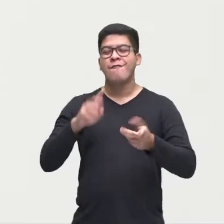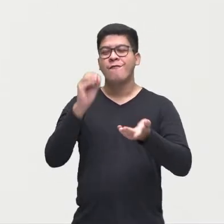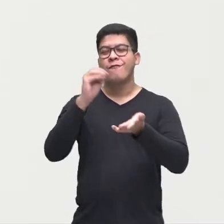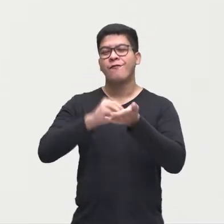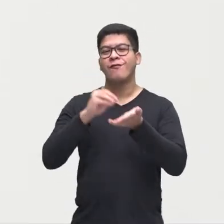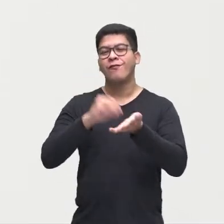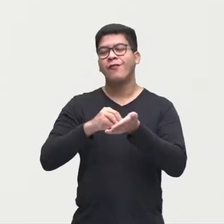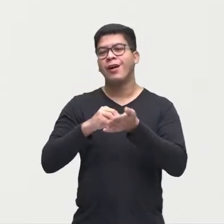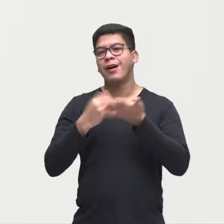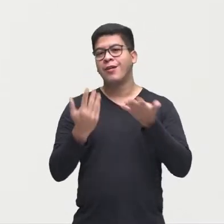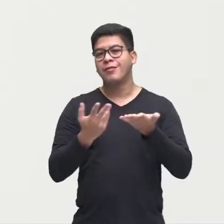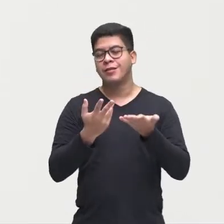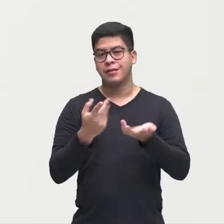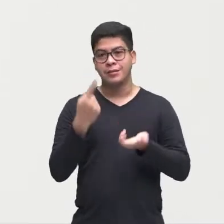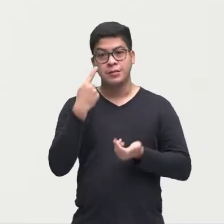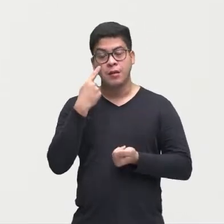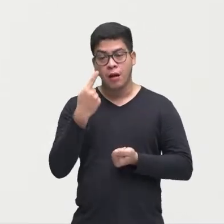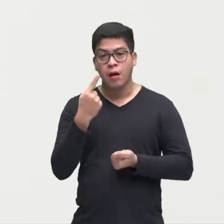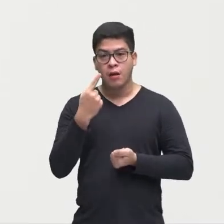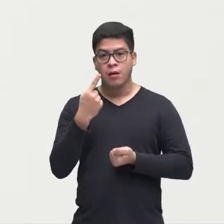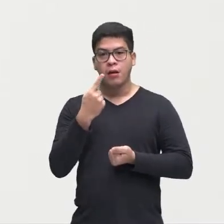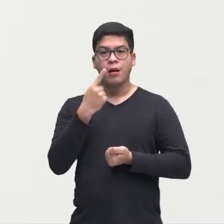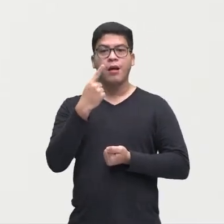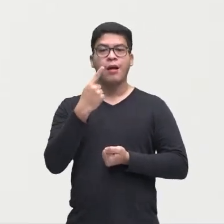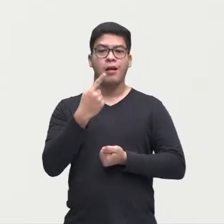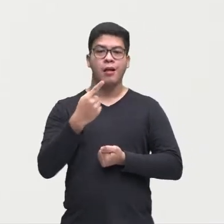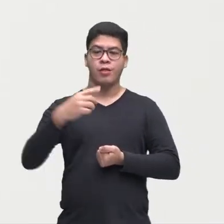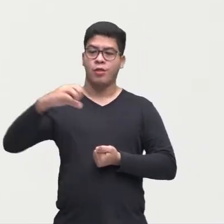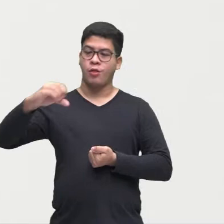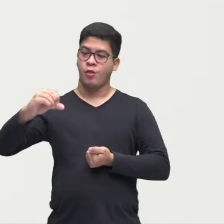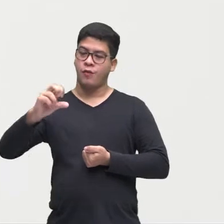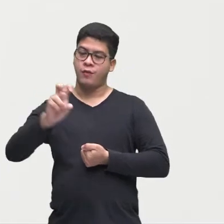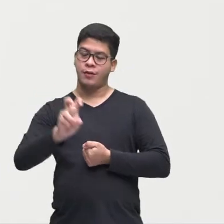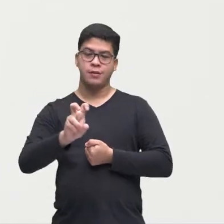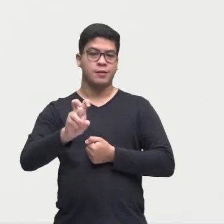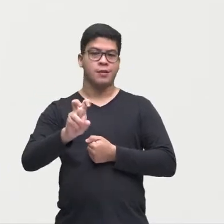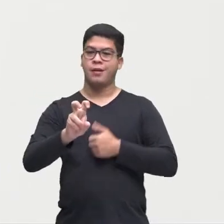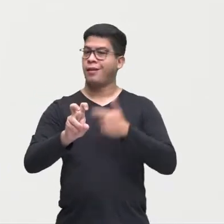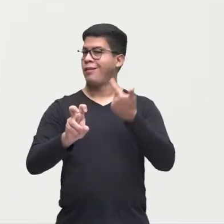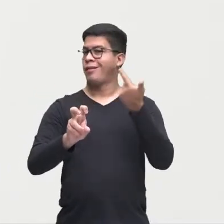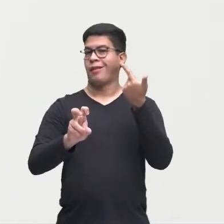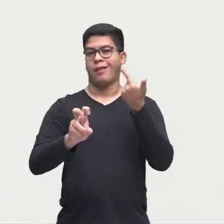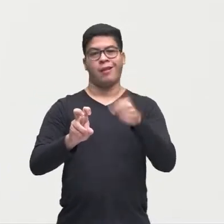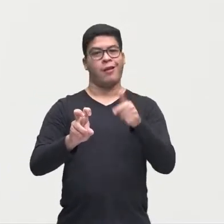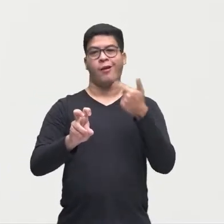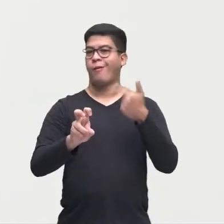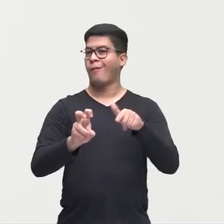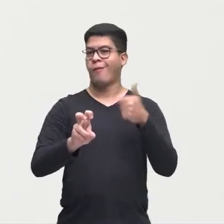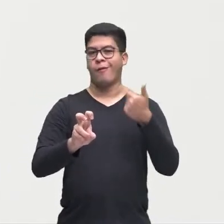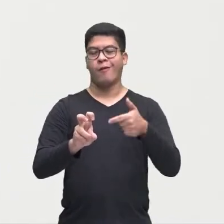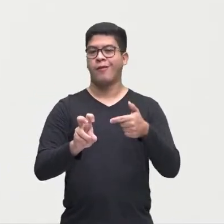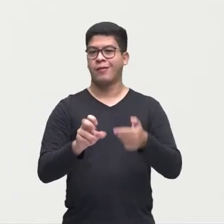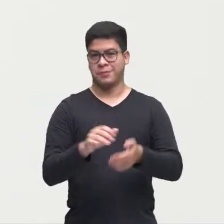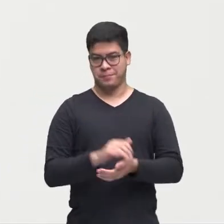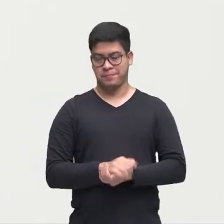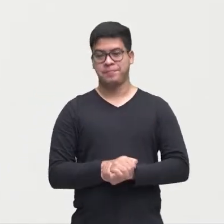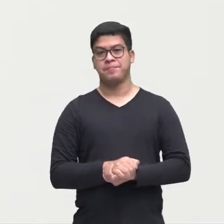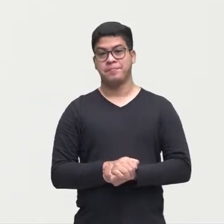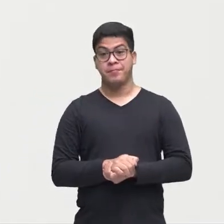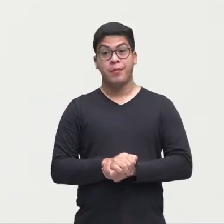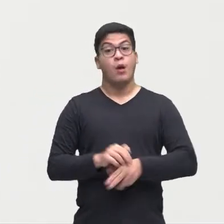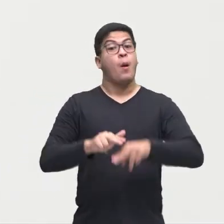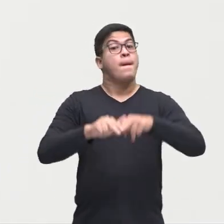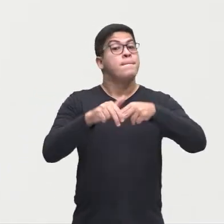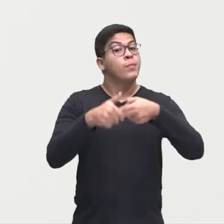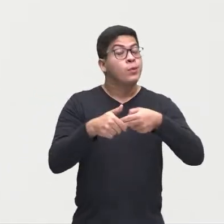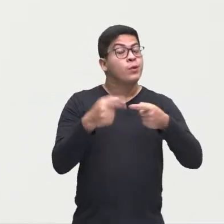Então, significa que 95 não é múltiplo de 15 coisa nenhuma, tá bom? Pelo simples